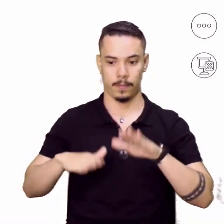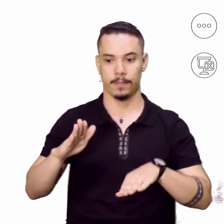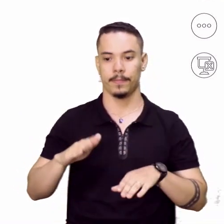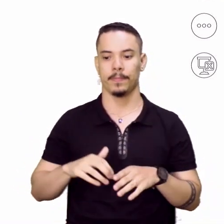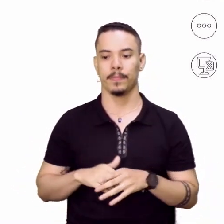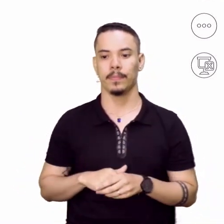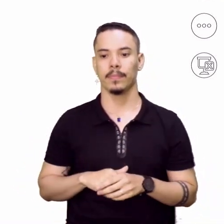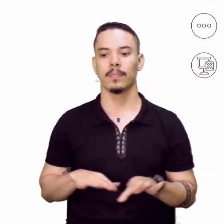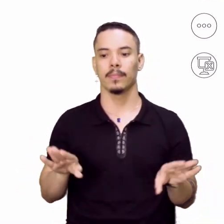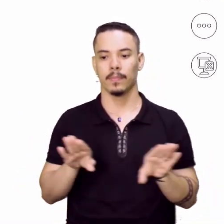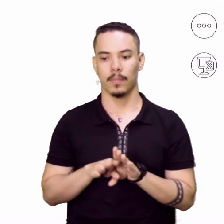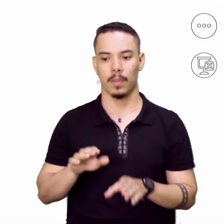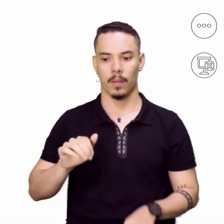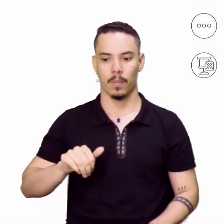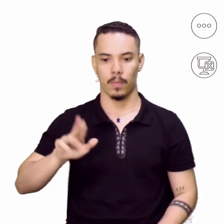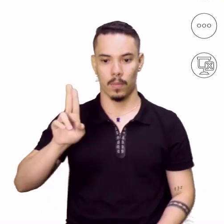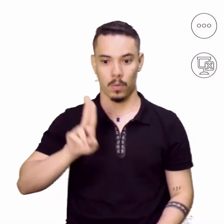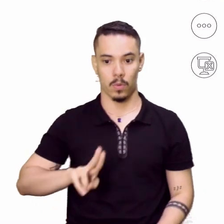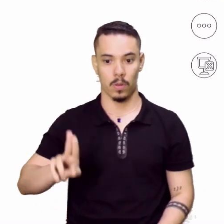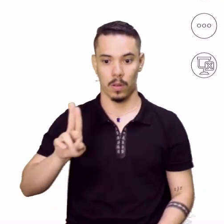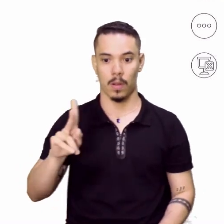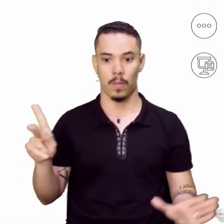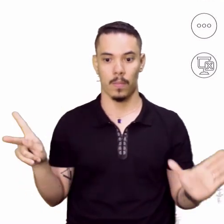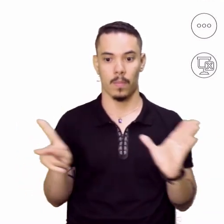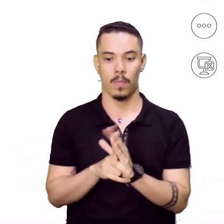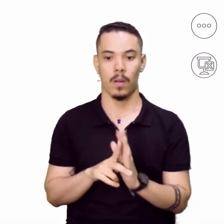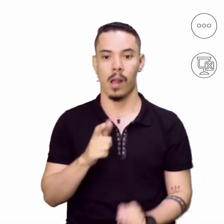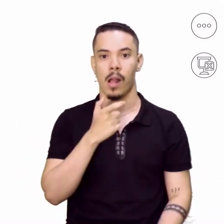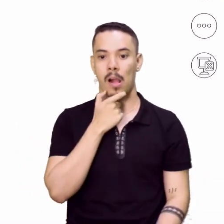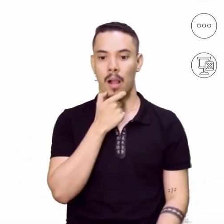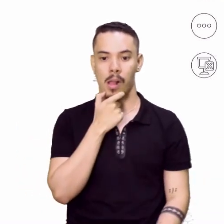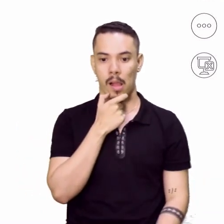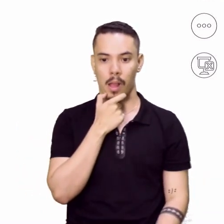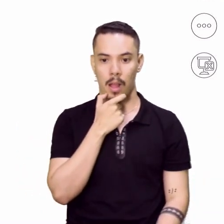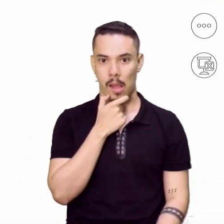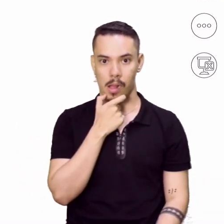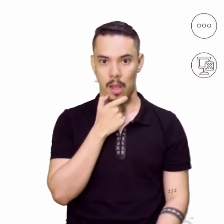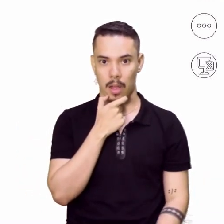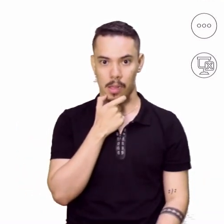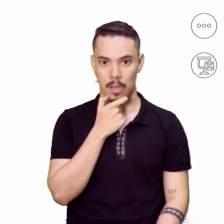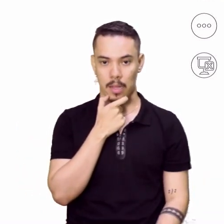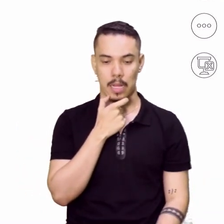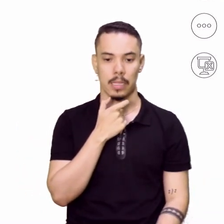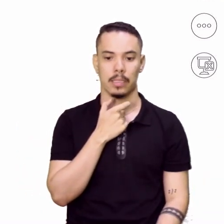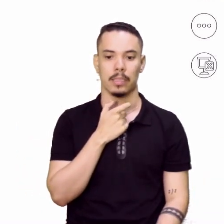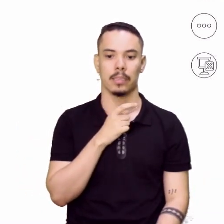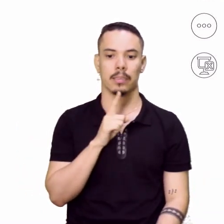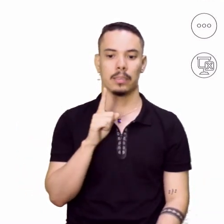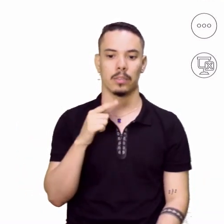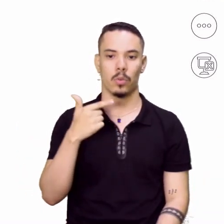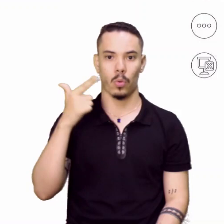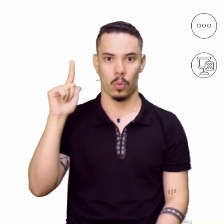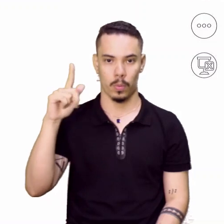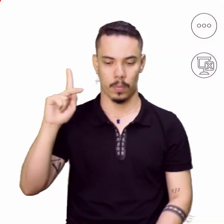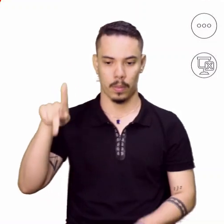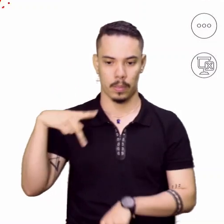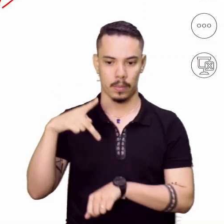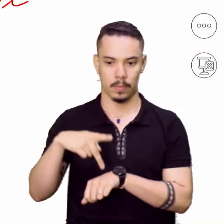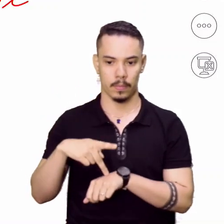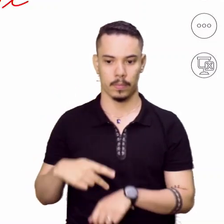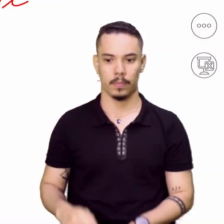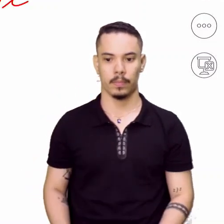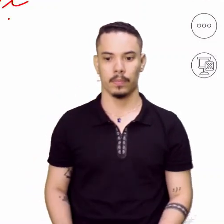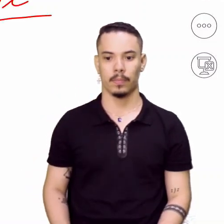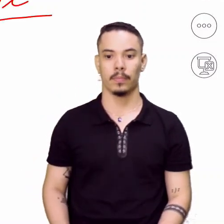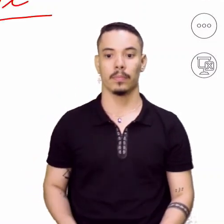é mais utilizada no inglês britânico do qual eu não sou muito fã temos o maybe que também é